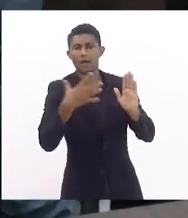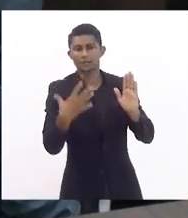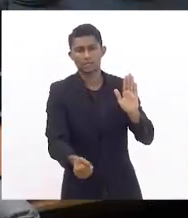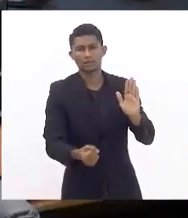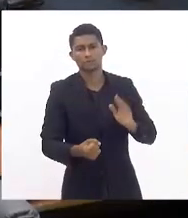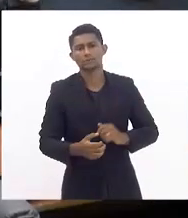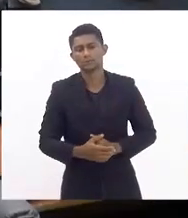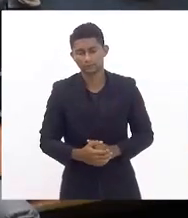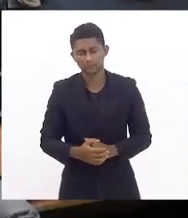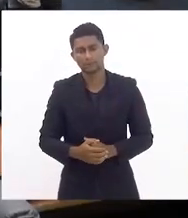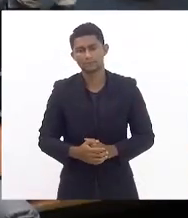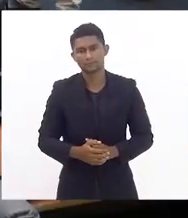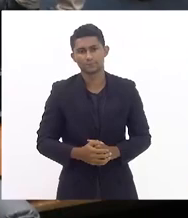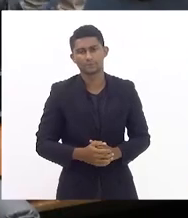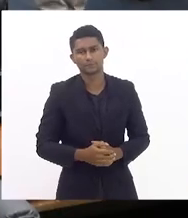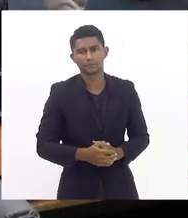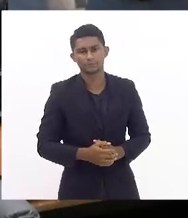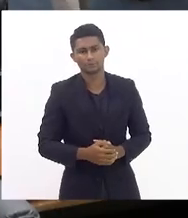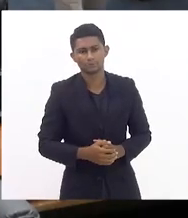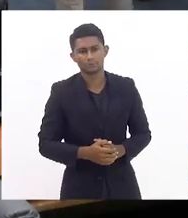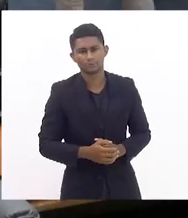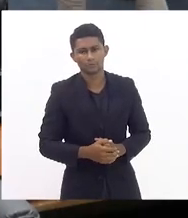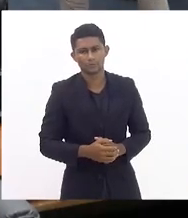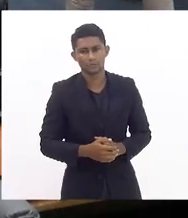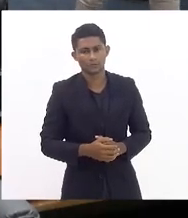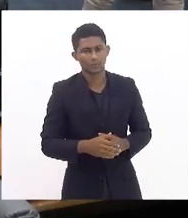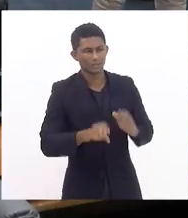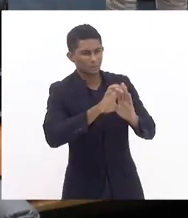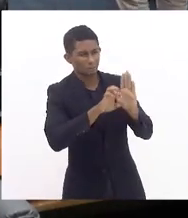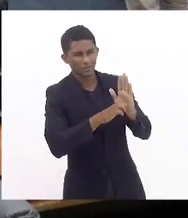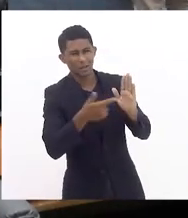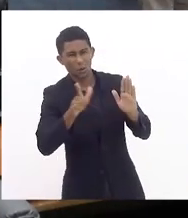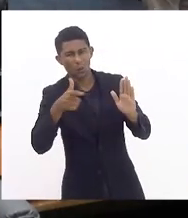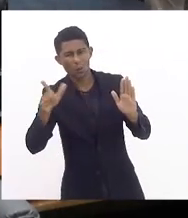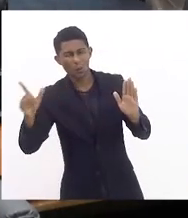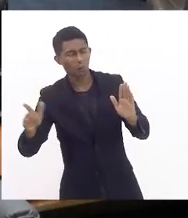projeto. E retira as outras demais emendas estão retiradas.